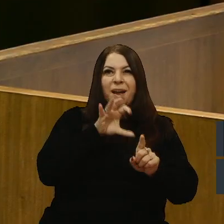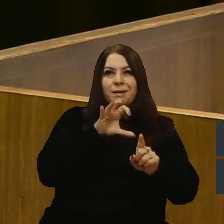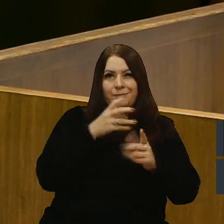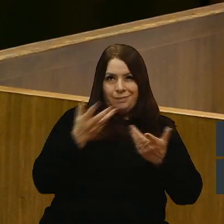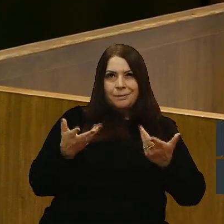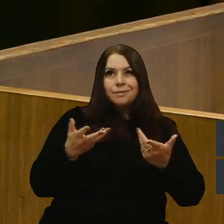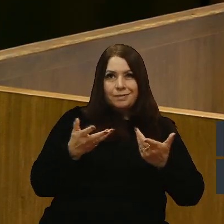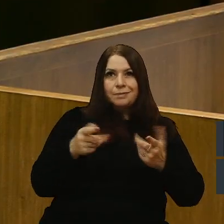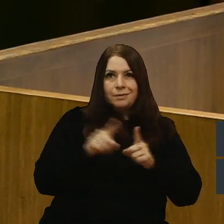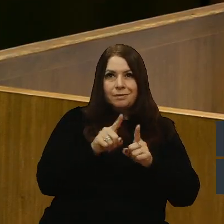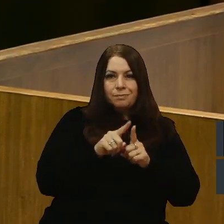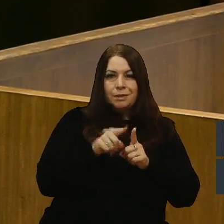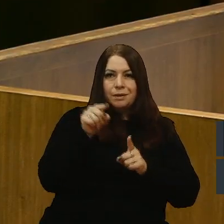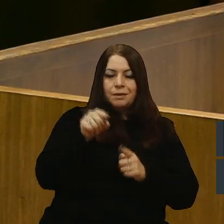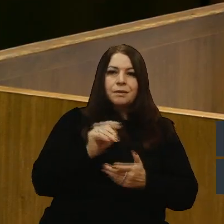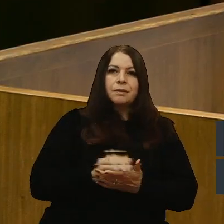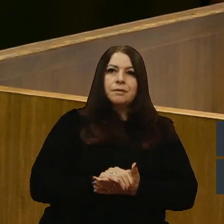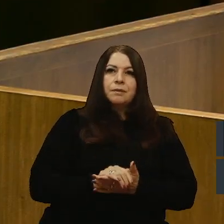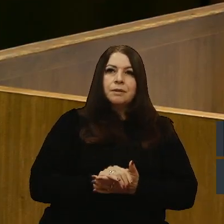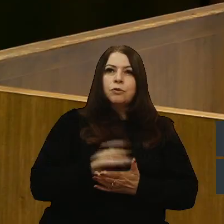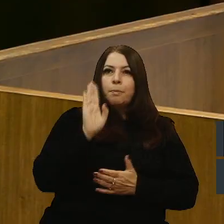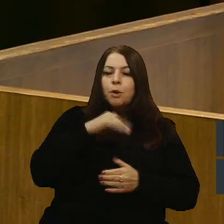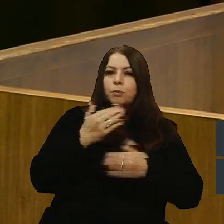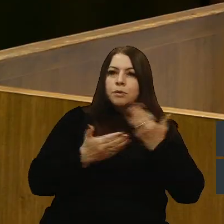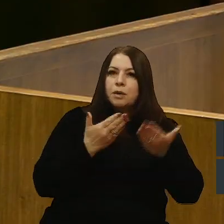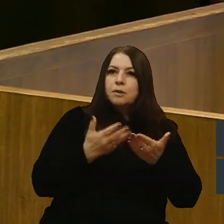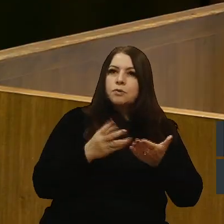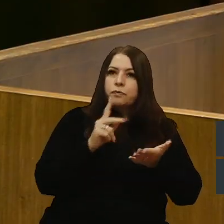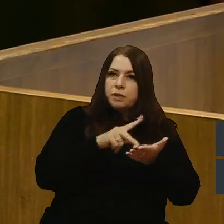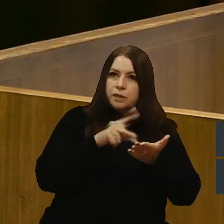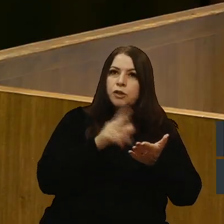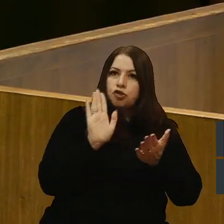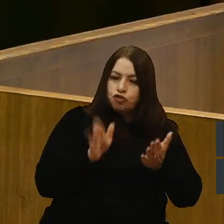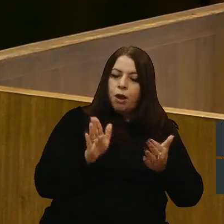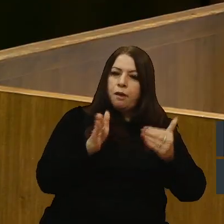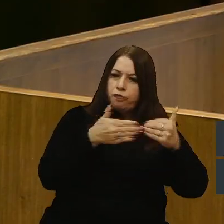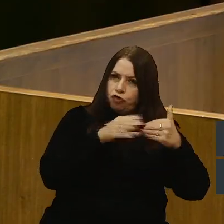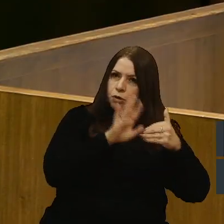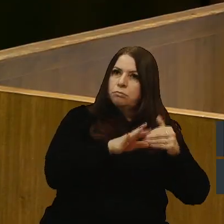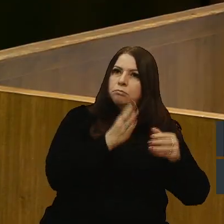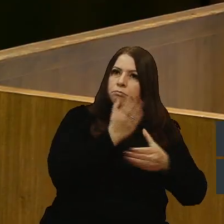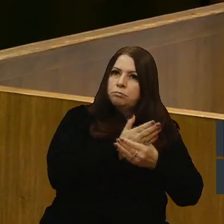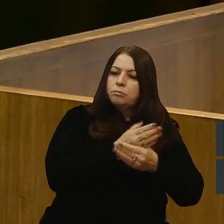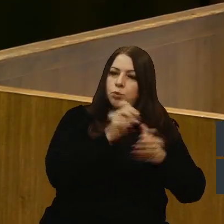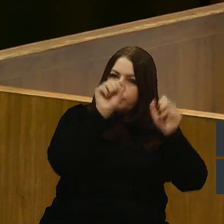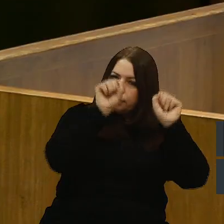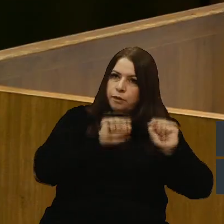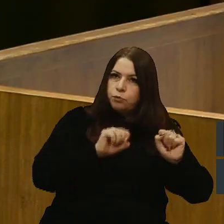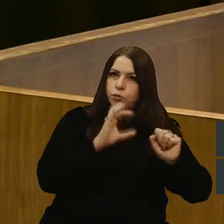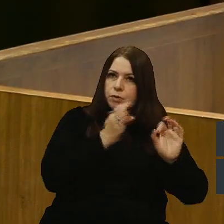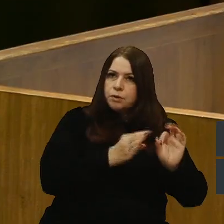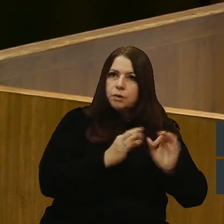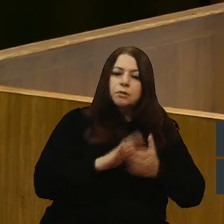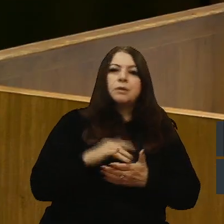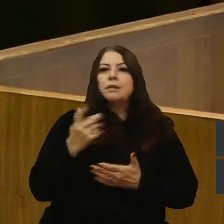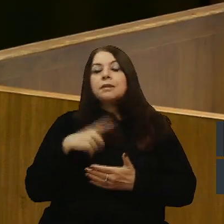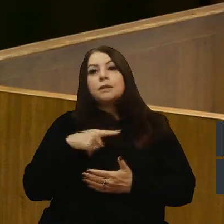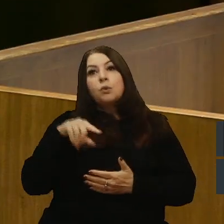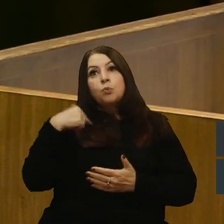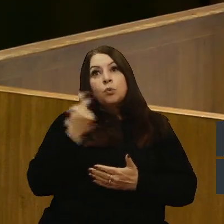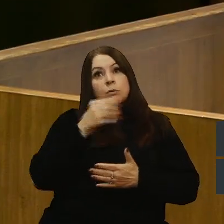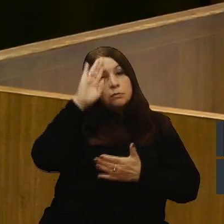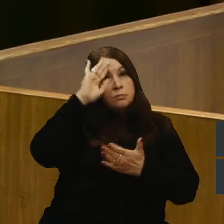coação, tá? O caso de maus tratos de fato já foi fechado, com as testemunhas e tudo certo. Então, a gente